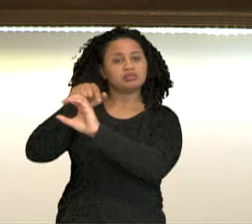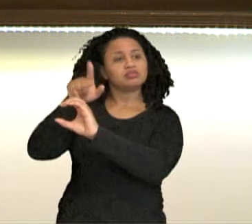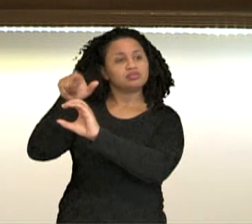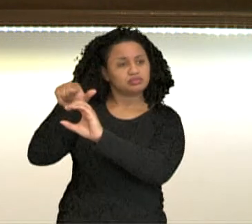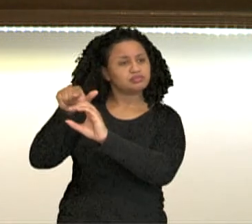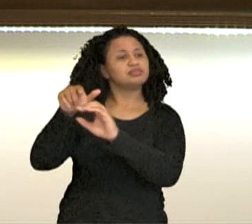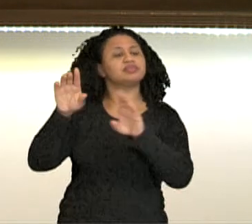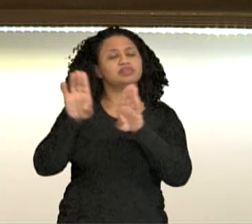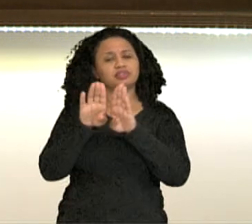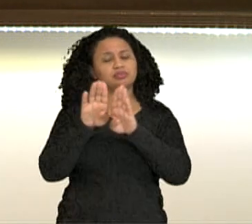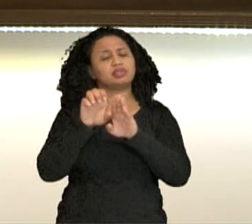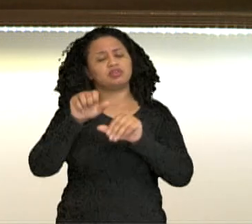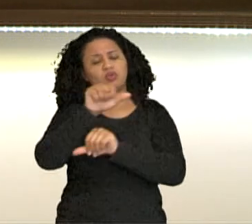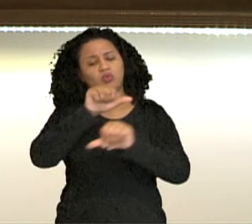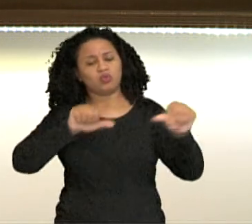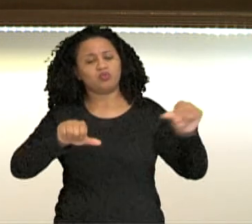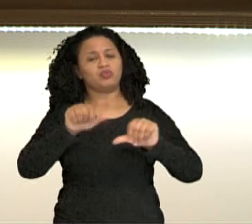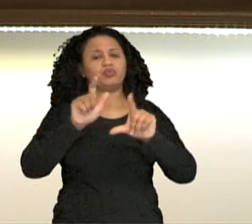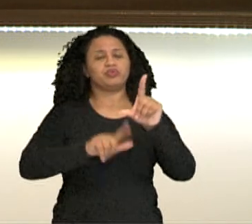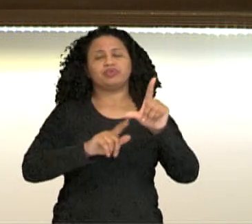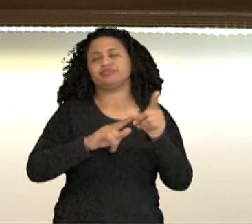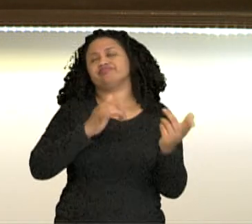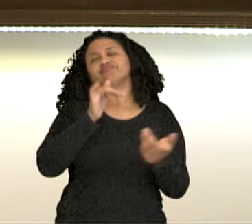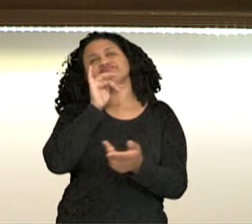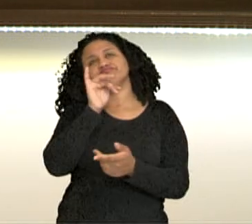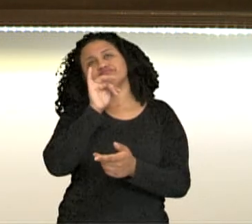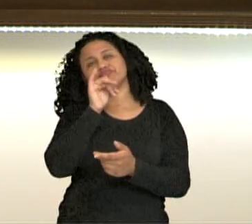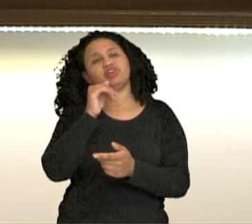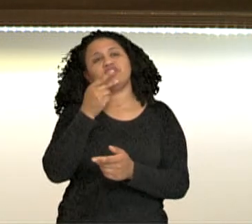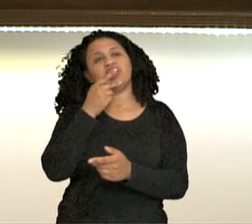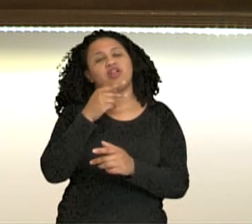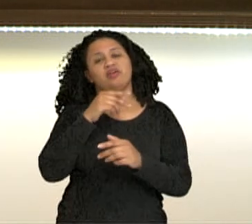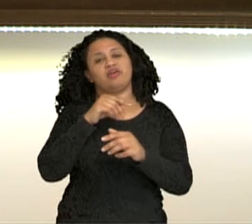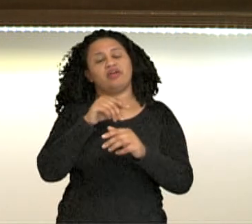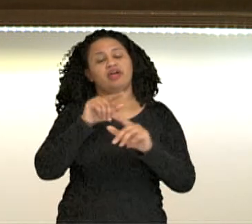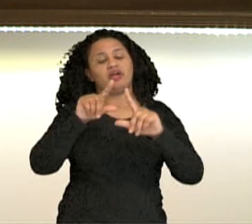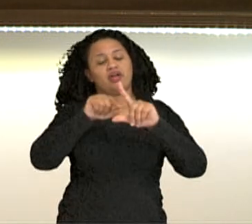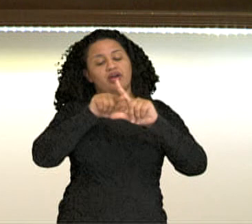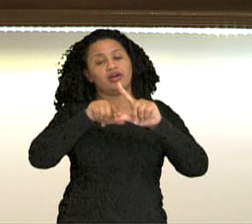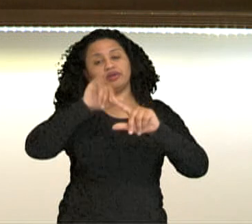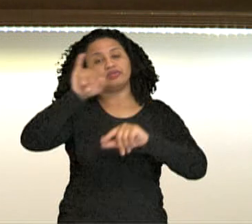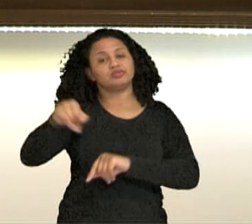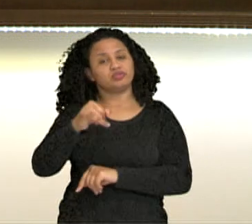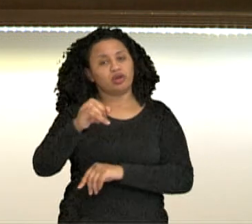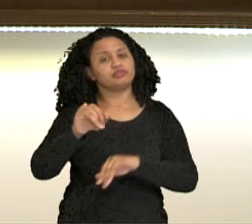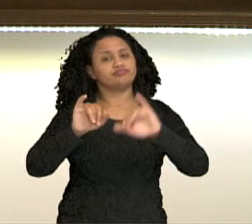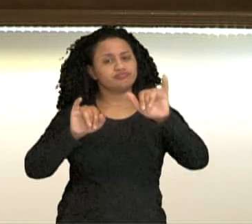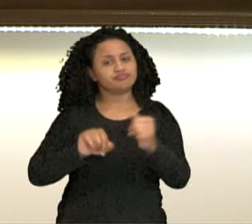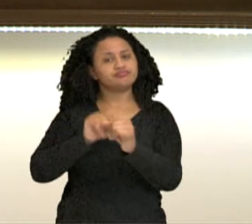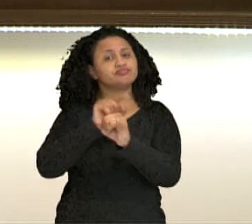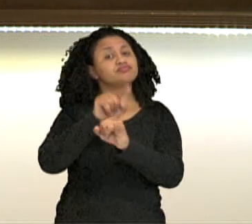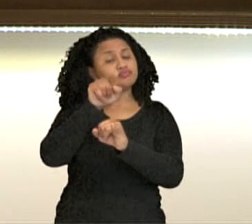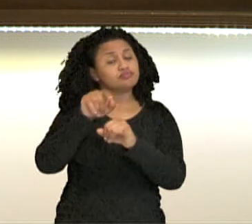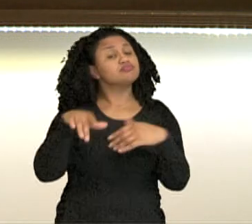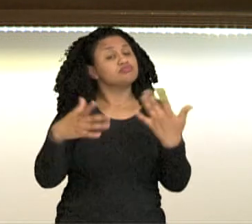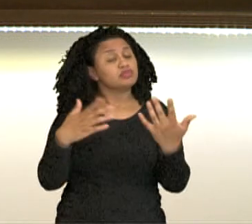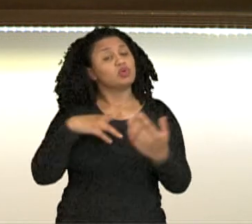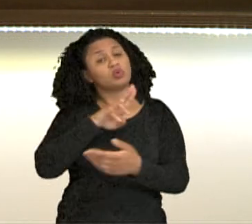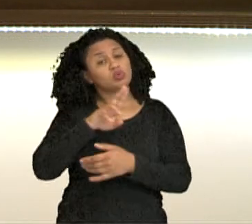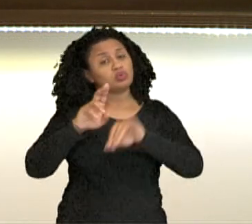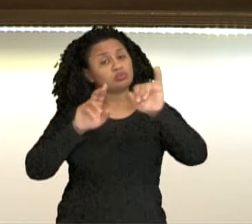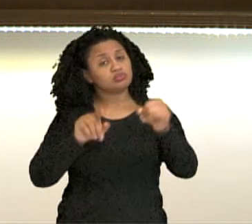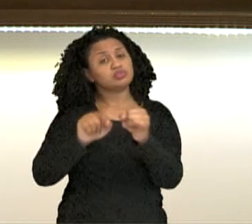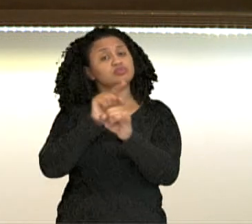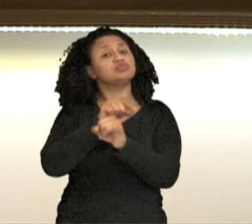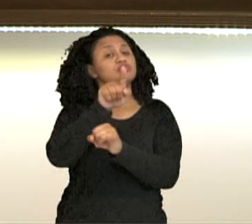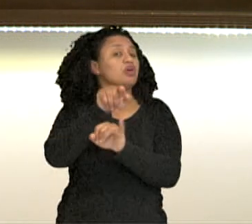Se eu mudo a letra, por exemplo, eu chamo de J, né? Então, seria o ângulo J.